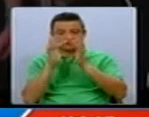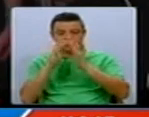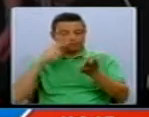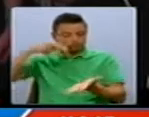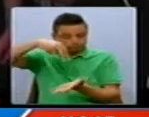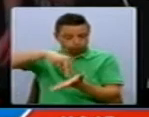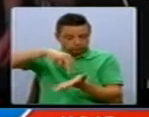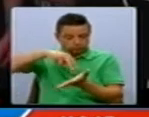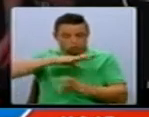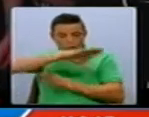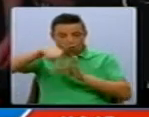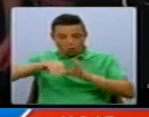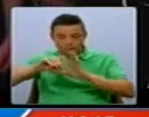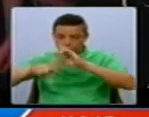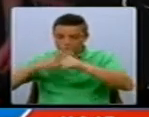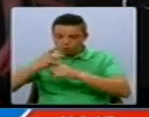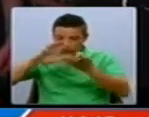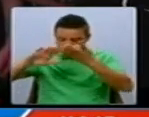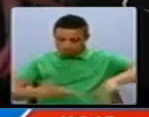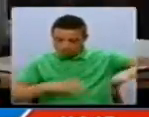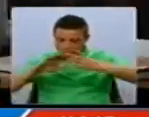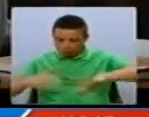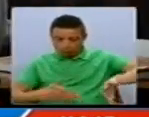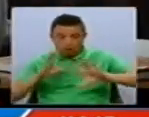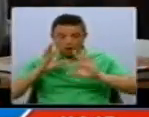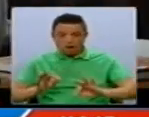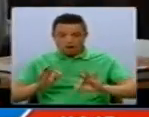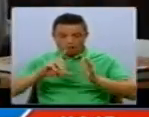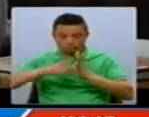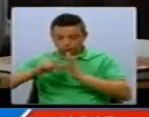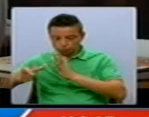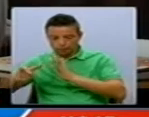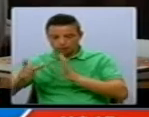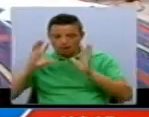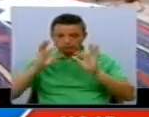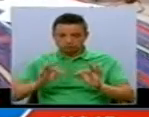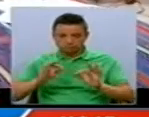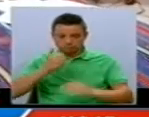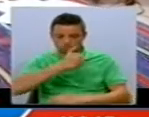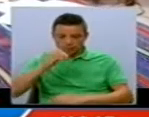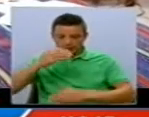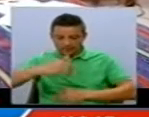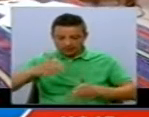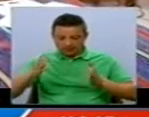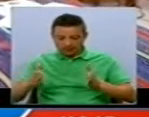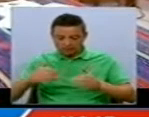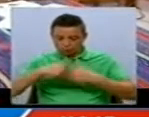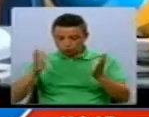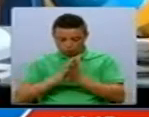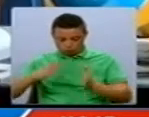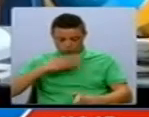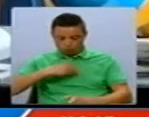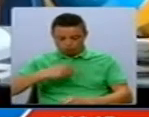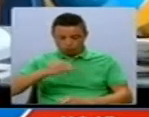presenciais, que inclua outros módulos. E este projeto teve tanto sucesso que foram enviadas 50 caixas por todo o mundo,